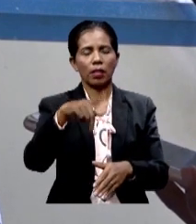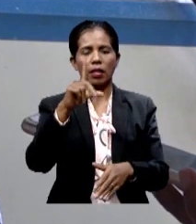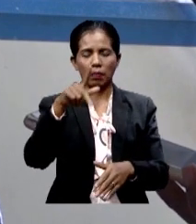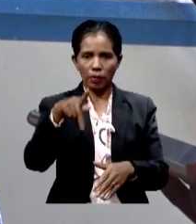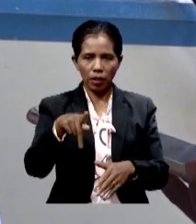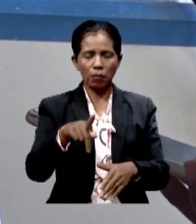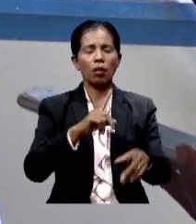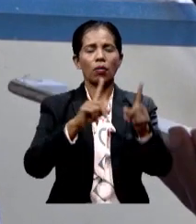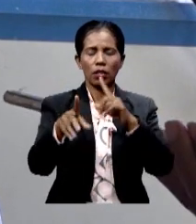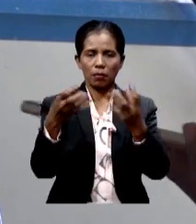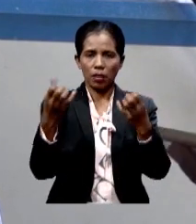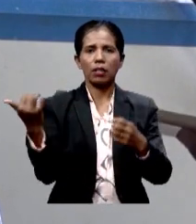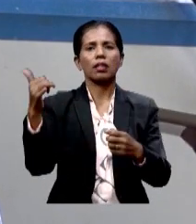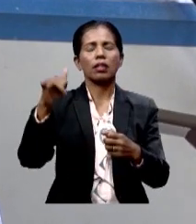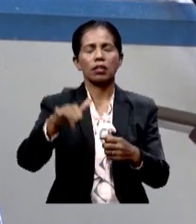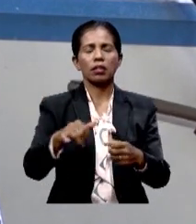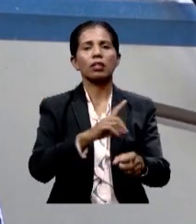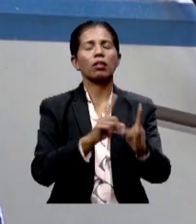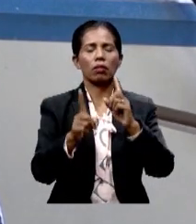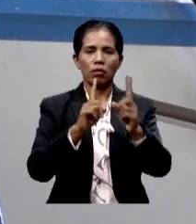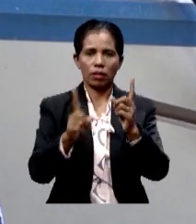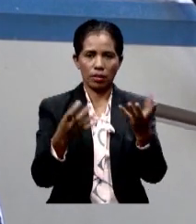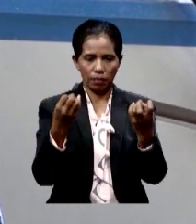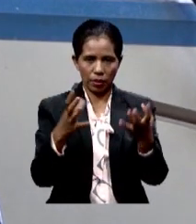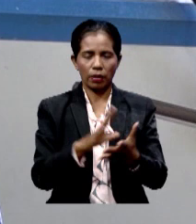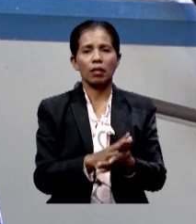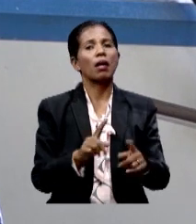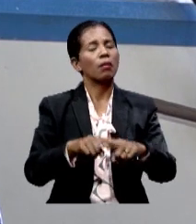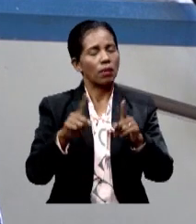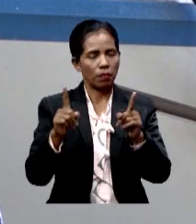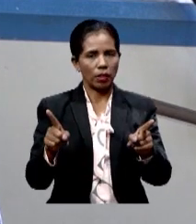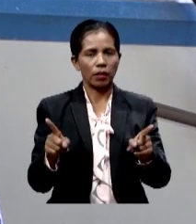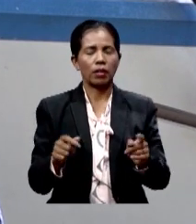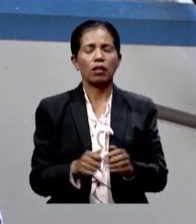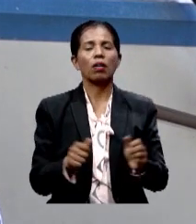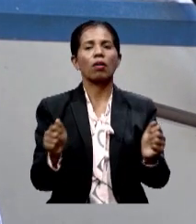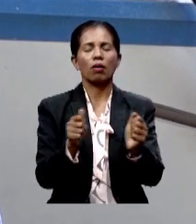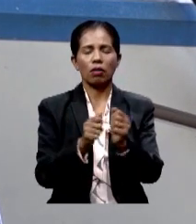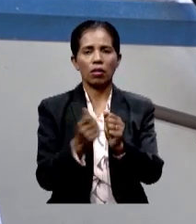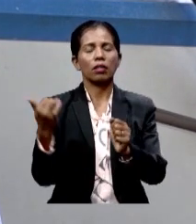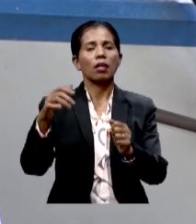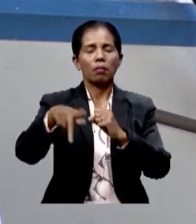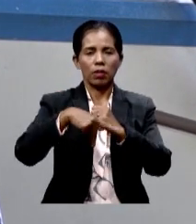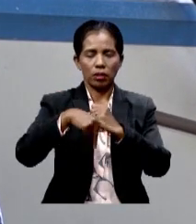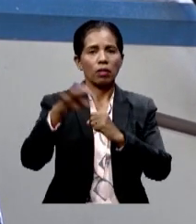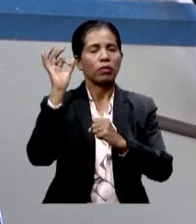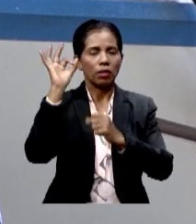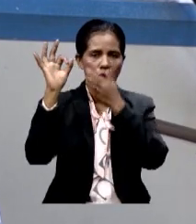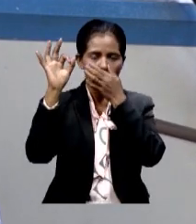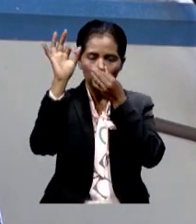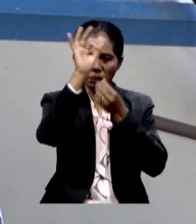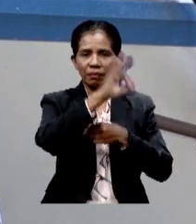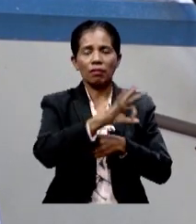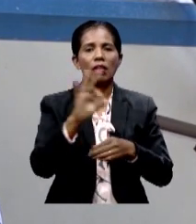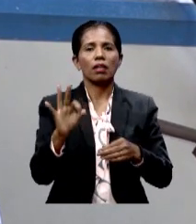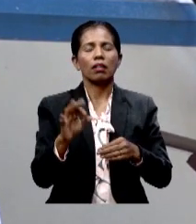Teves, e hasir ninia intervenção. Mas bem, a oposição nevema ka Fretilin Hola, modera